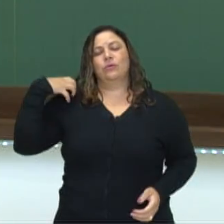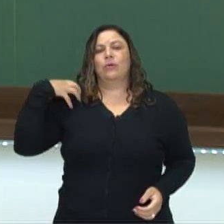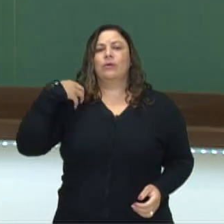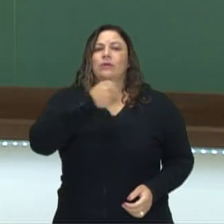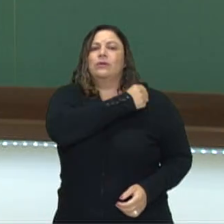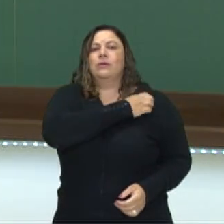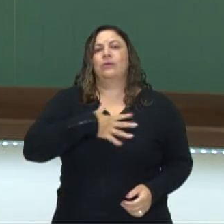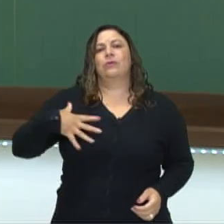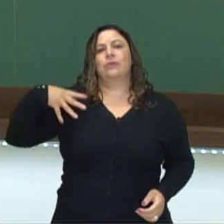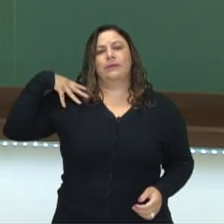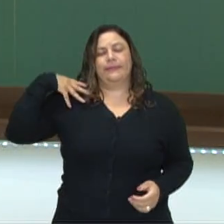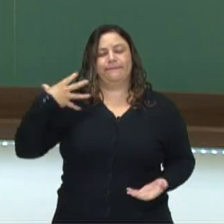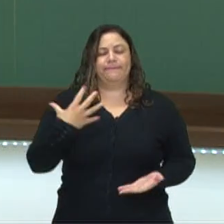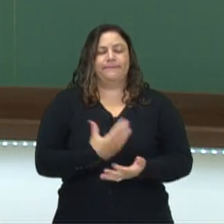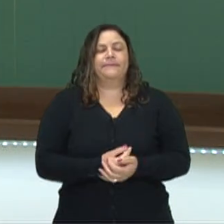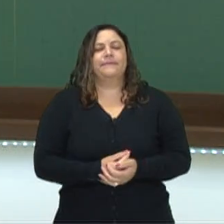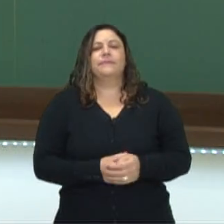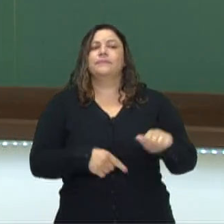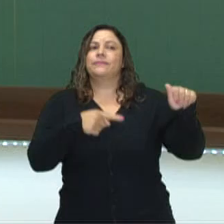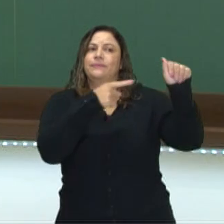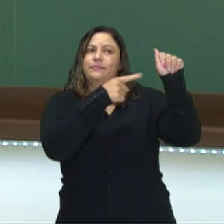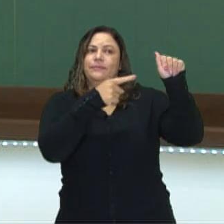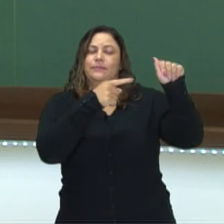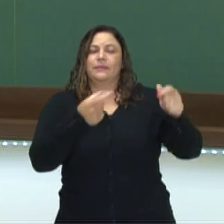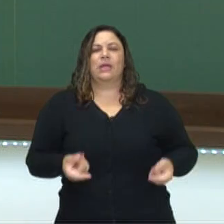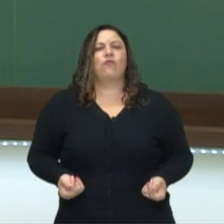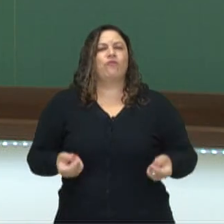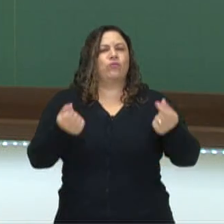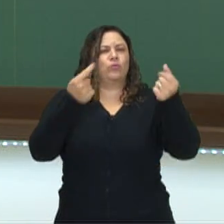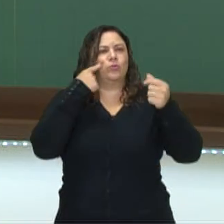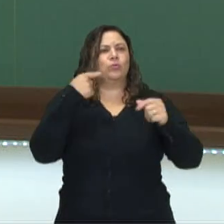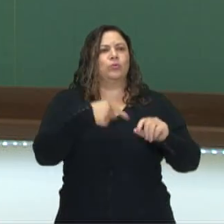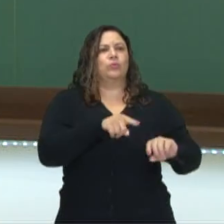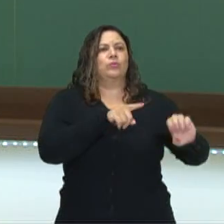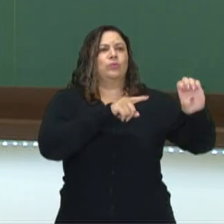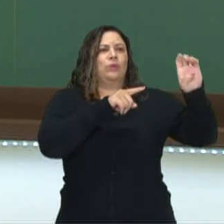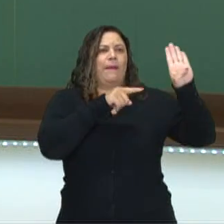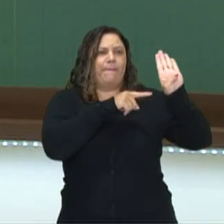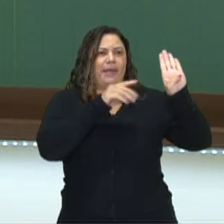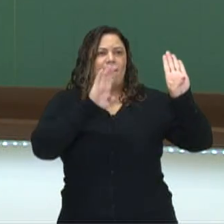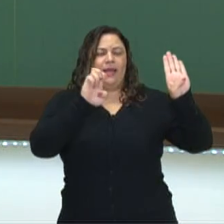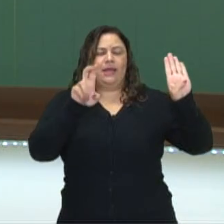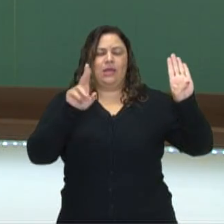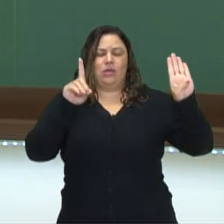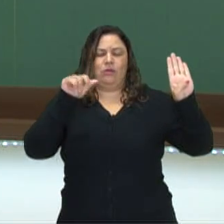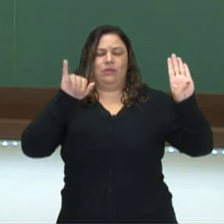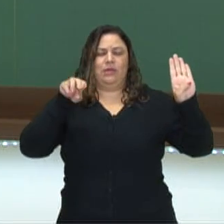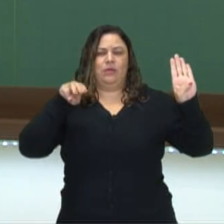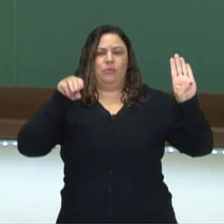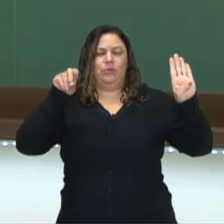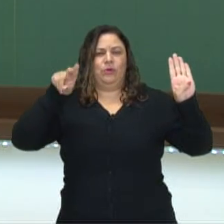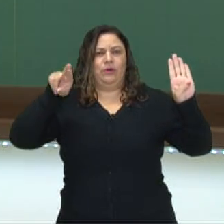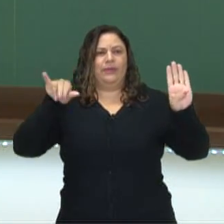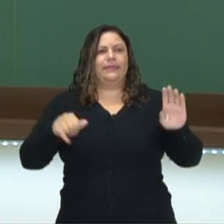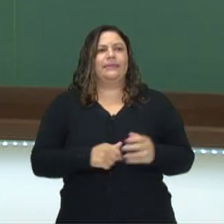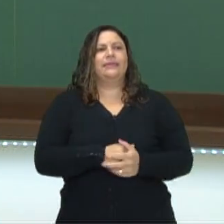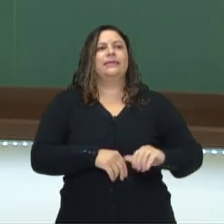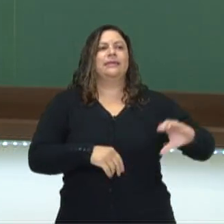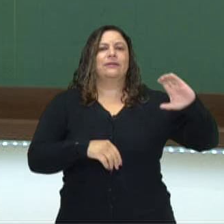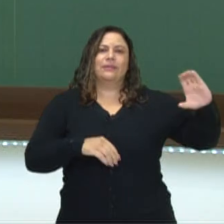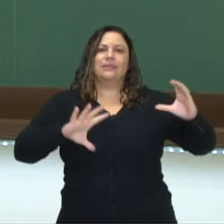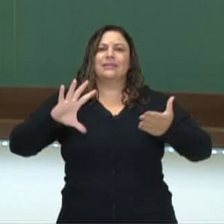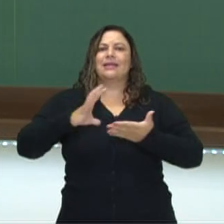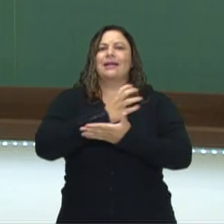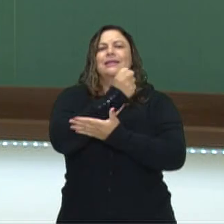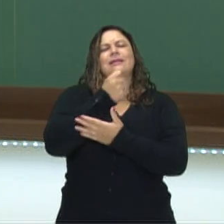seres da vida humana? A fortuna, B, a eudaimonia ou C, a salvação. Pensem aí sobre